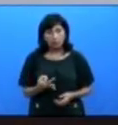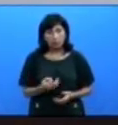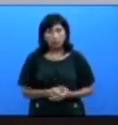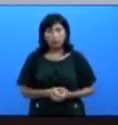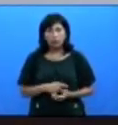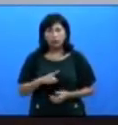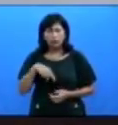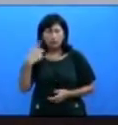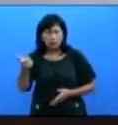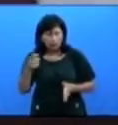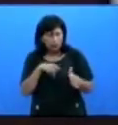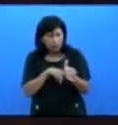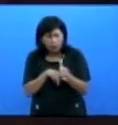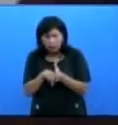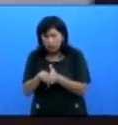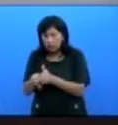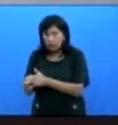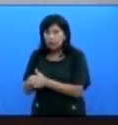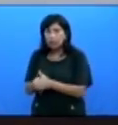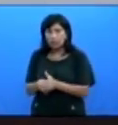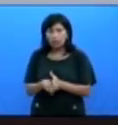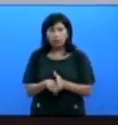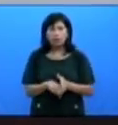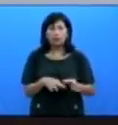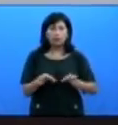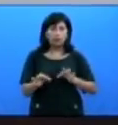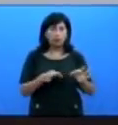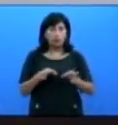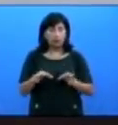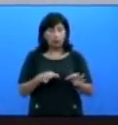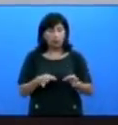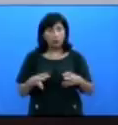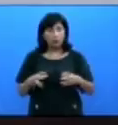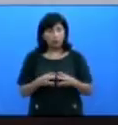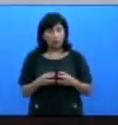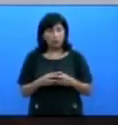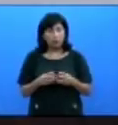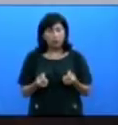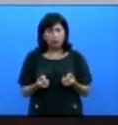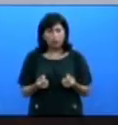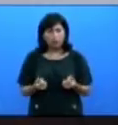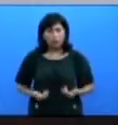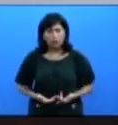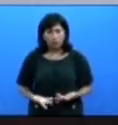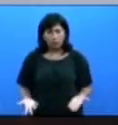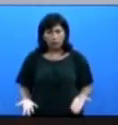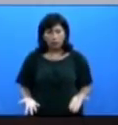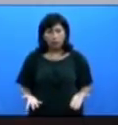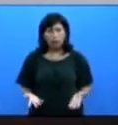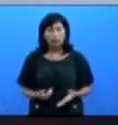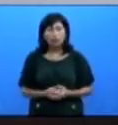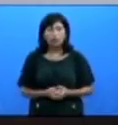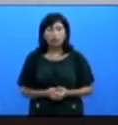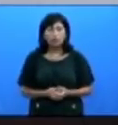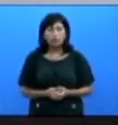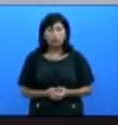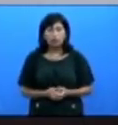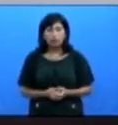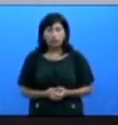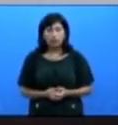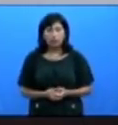Após análise das emendas apresentadas ao projeto, a Comissão de Finanças e Orçamento exara